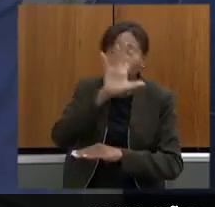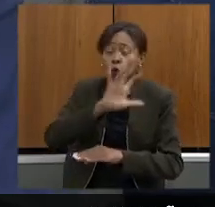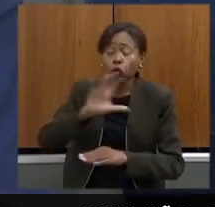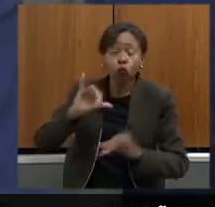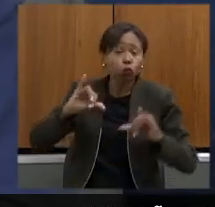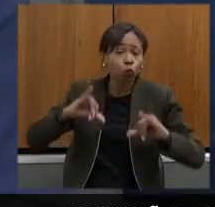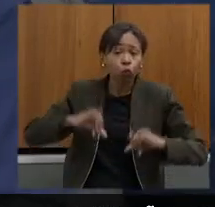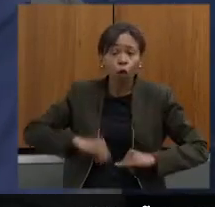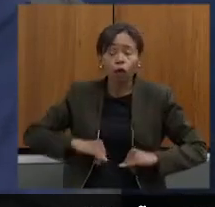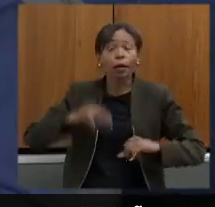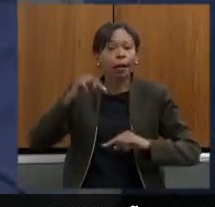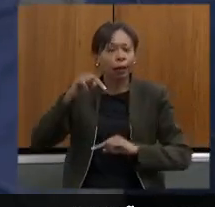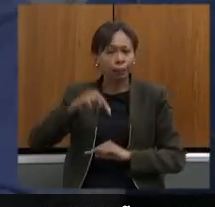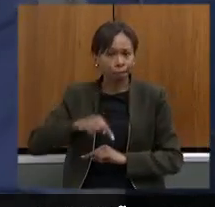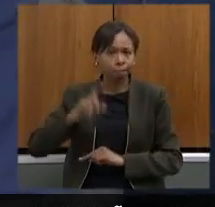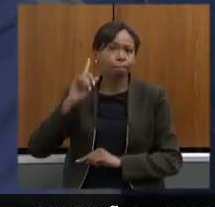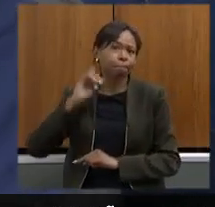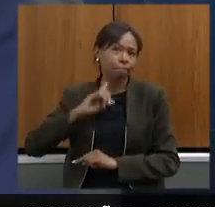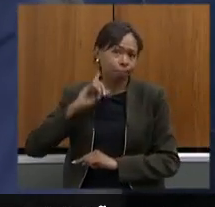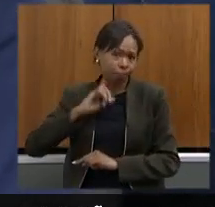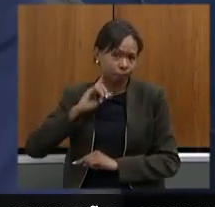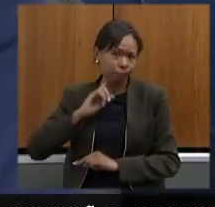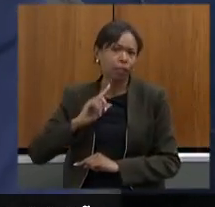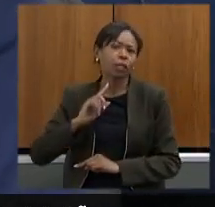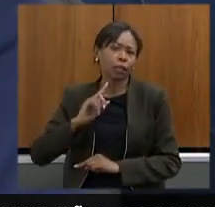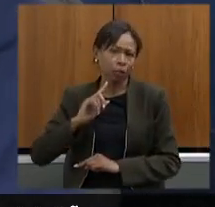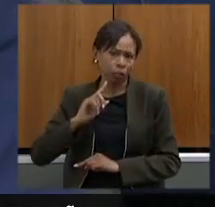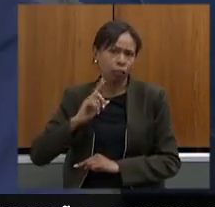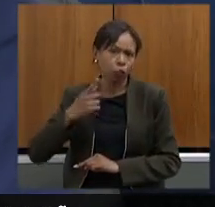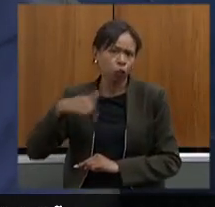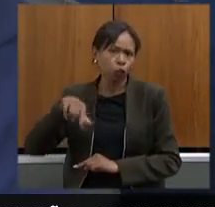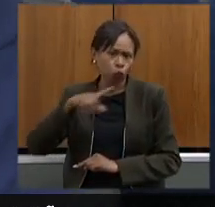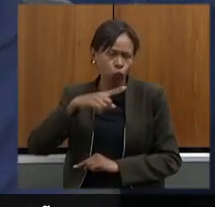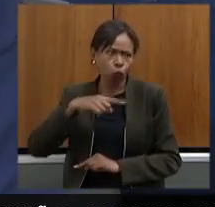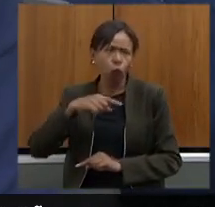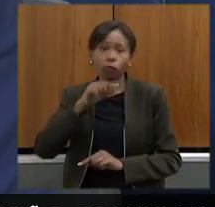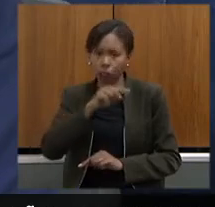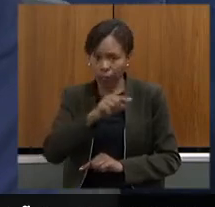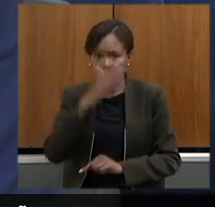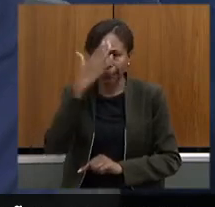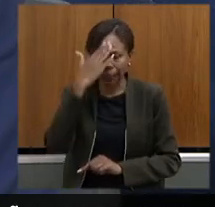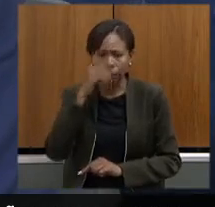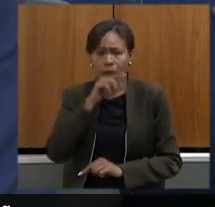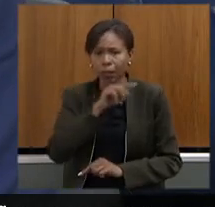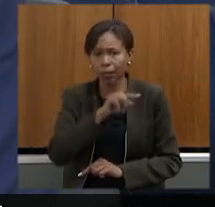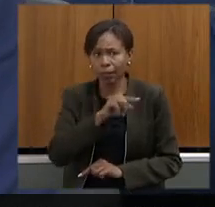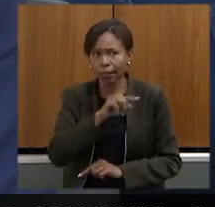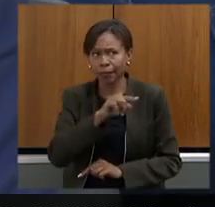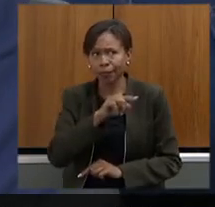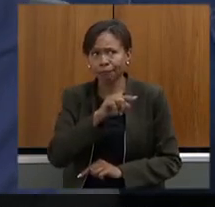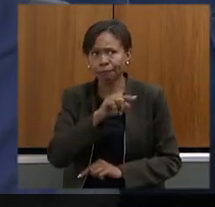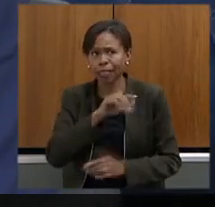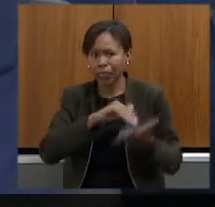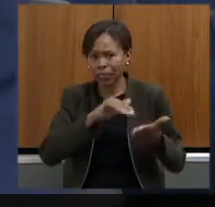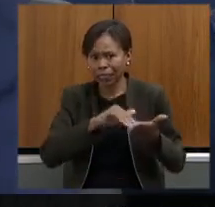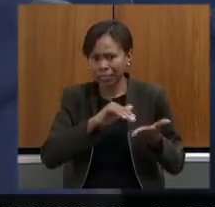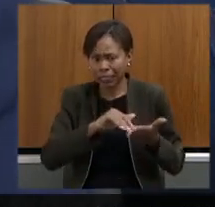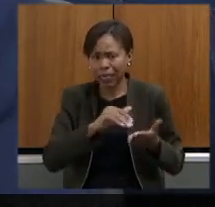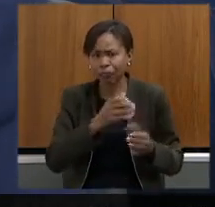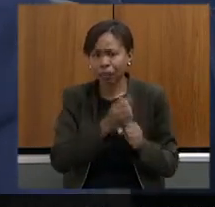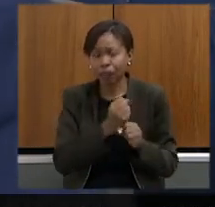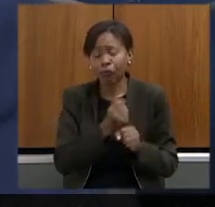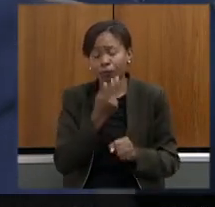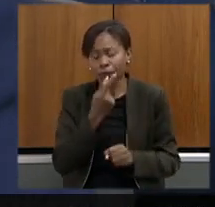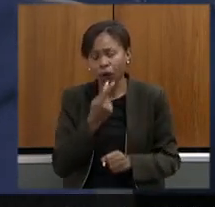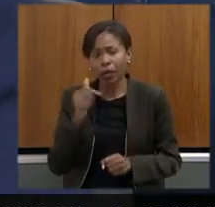nós estamos projetando como senhor bem teve a resposta numa secretário de fazenda o impacto de 12 bilhões de